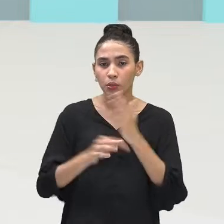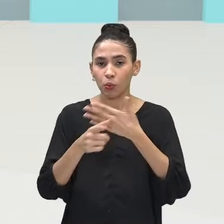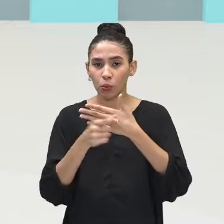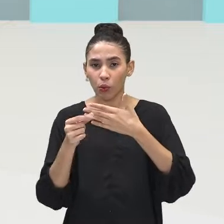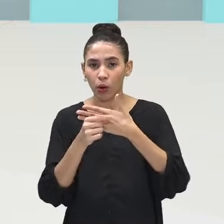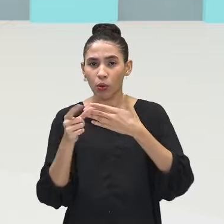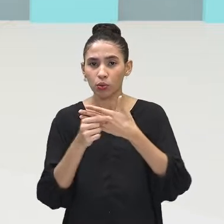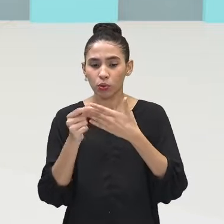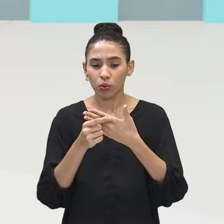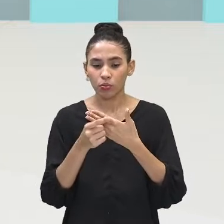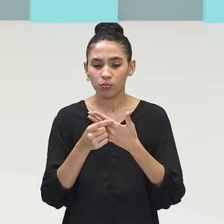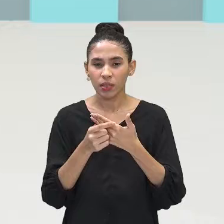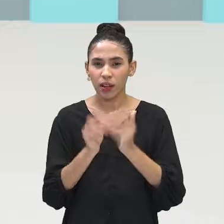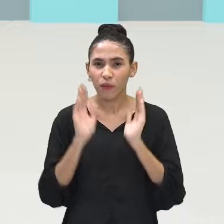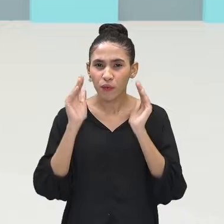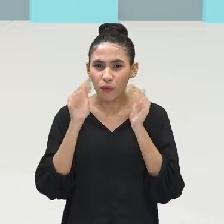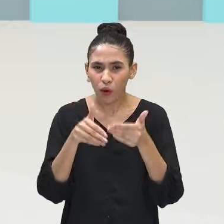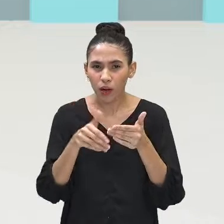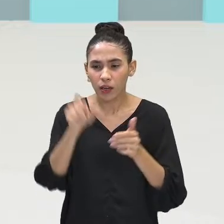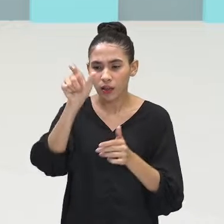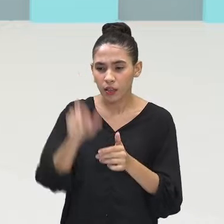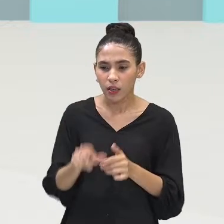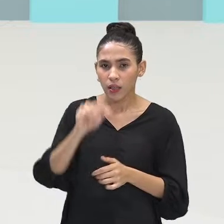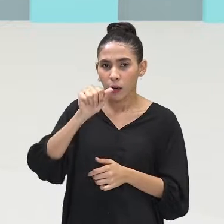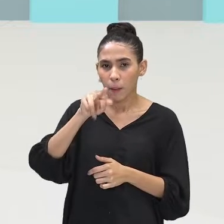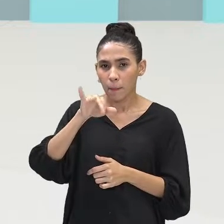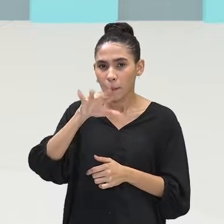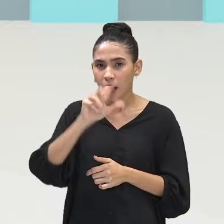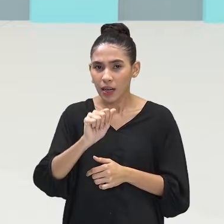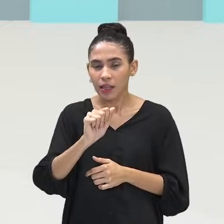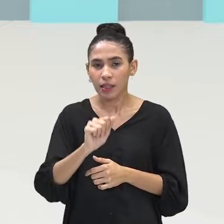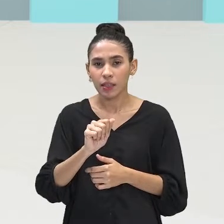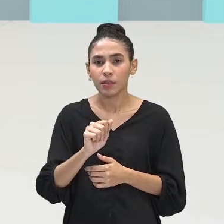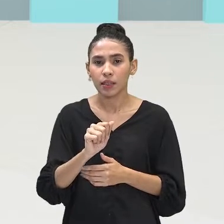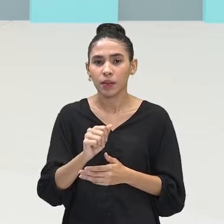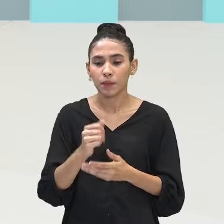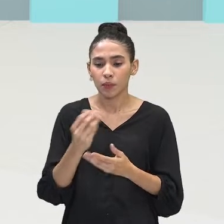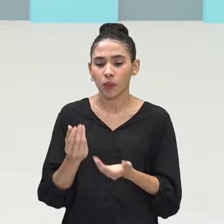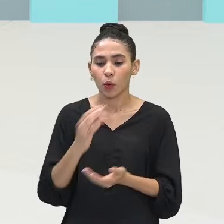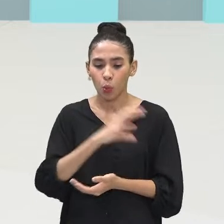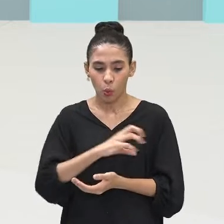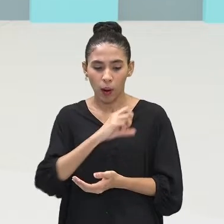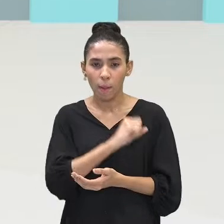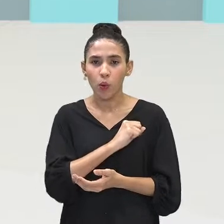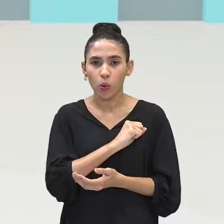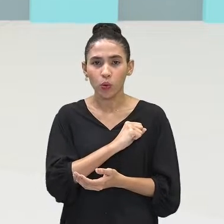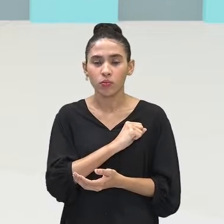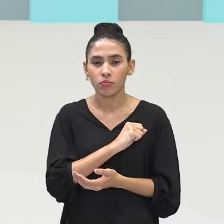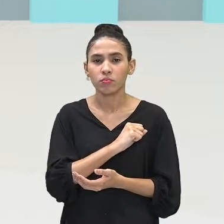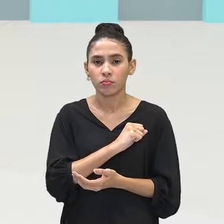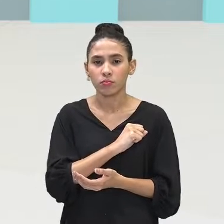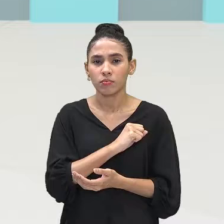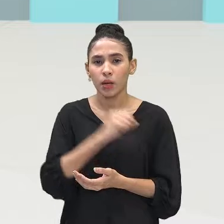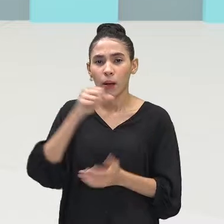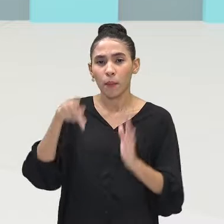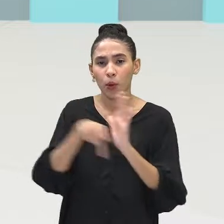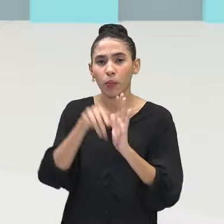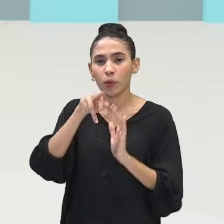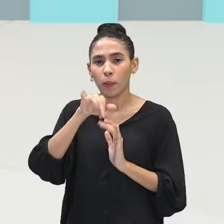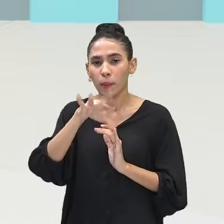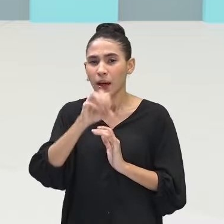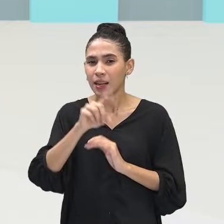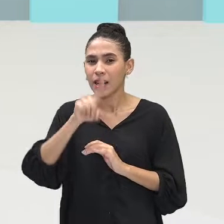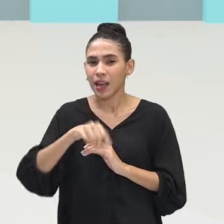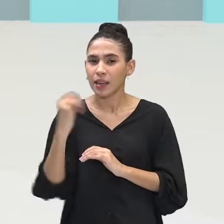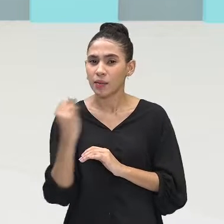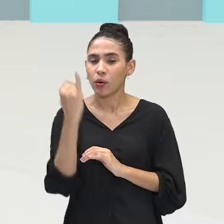mais importante que qualquer coisa, que ter o amor de Marília é mais importante que qualquer coisa. E ele chama